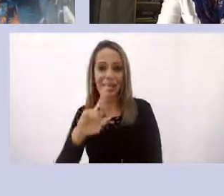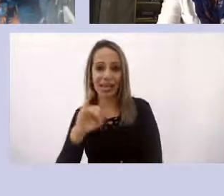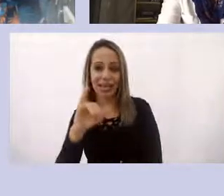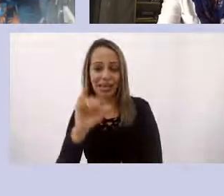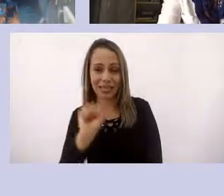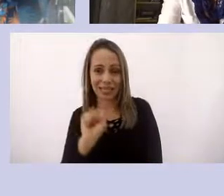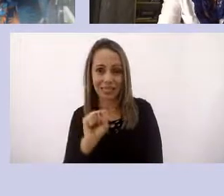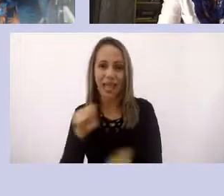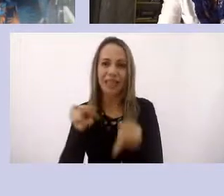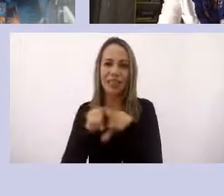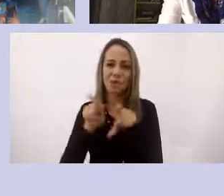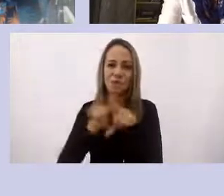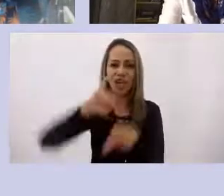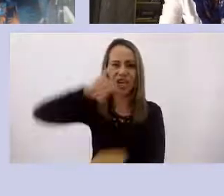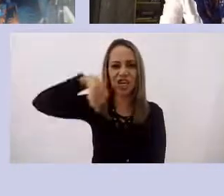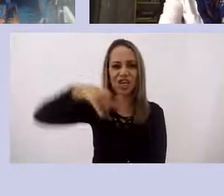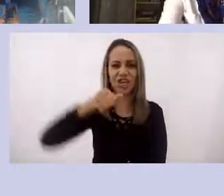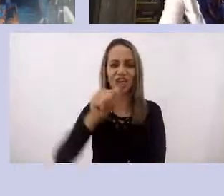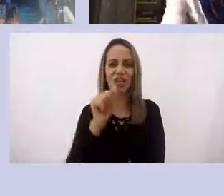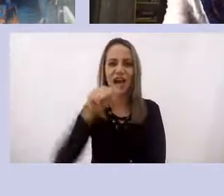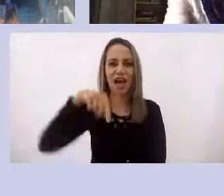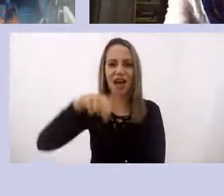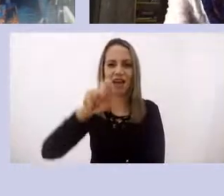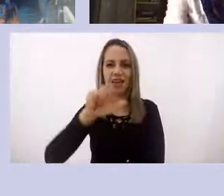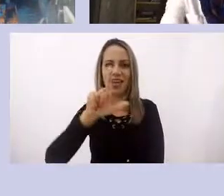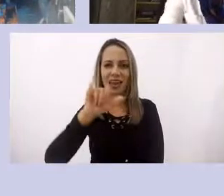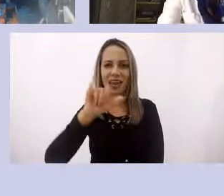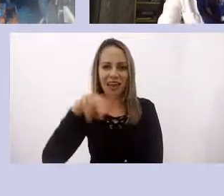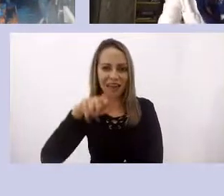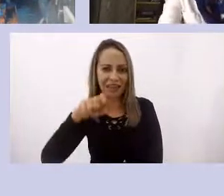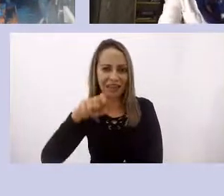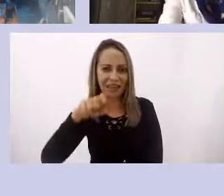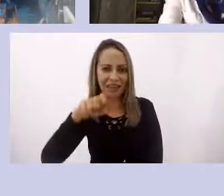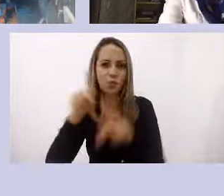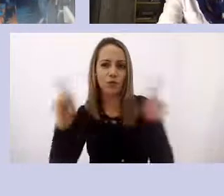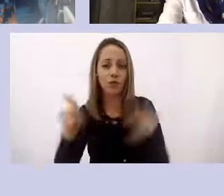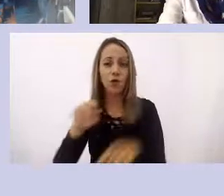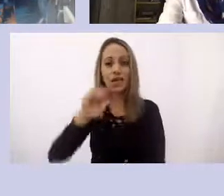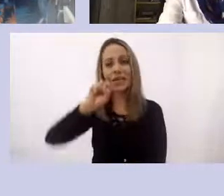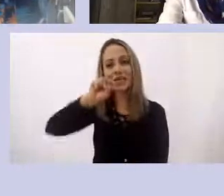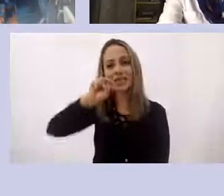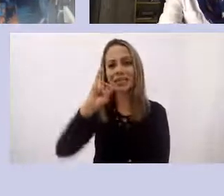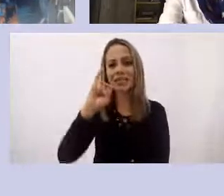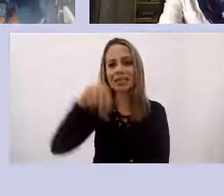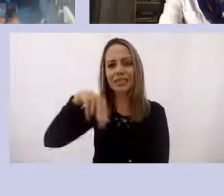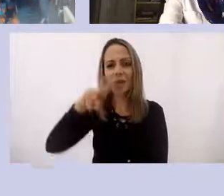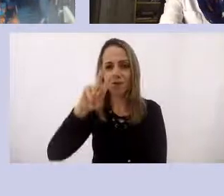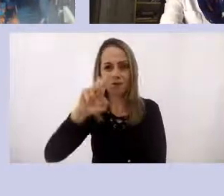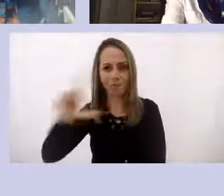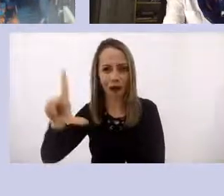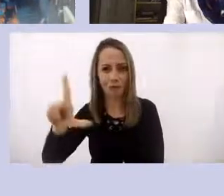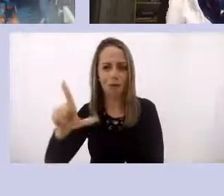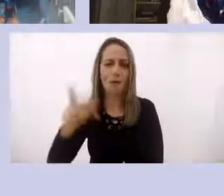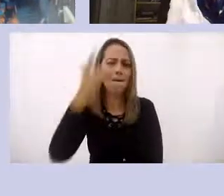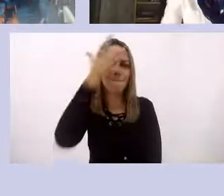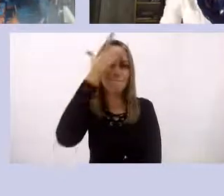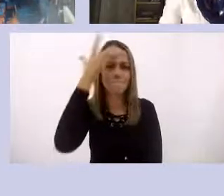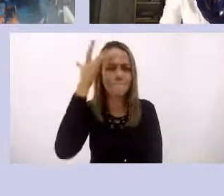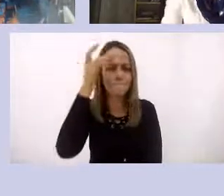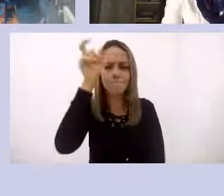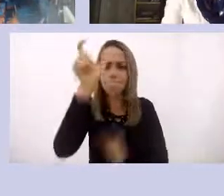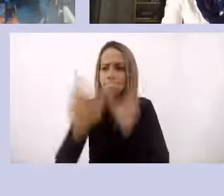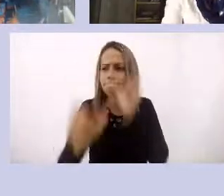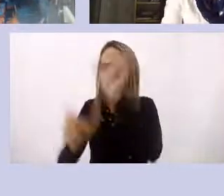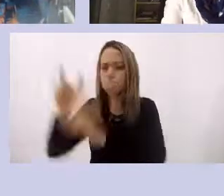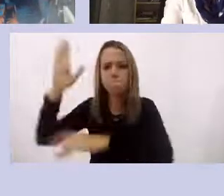São pessoas fantásticas de se trabalhar e profissionais realmente muito bons. Essa junção de áreas, para mim,